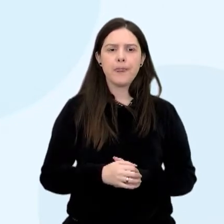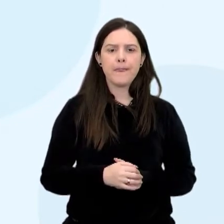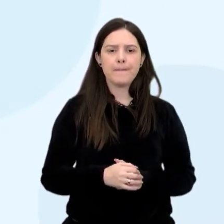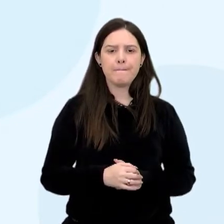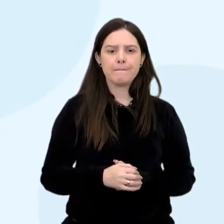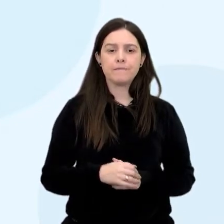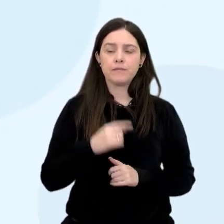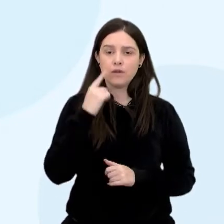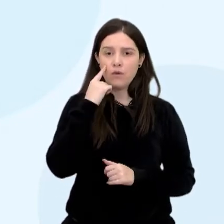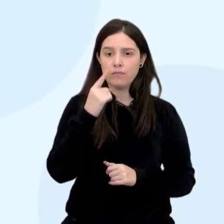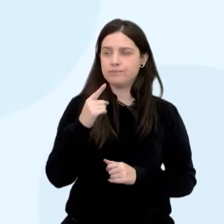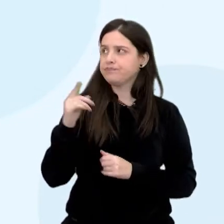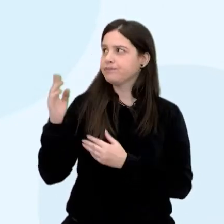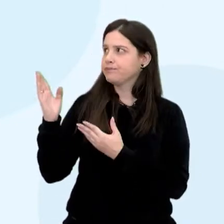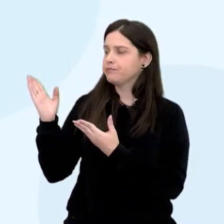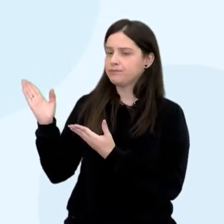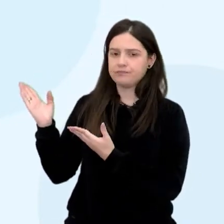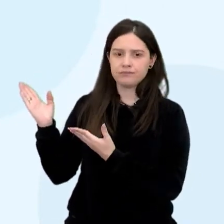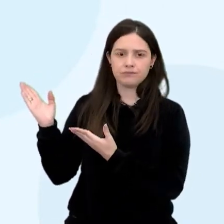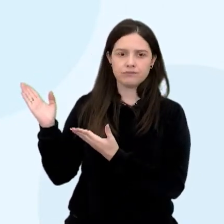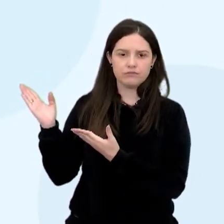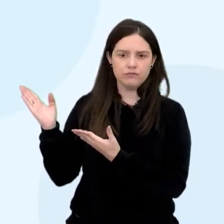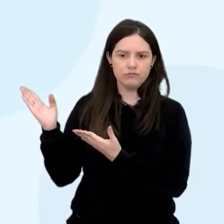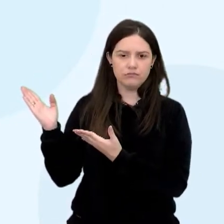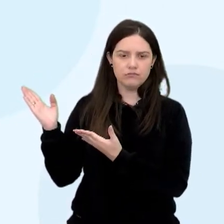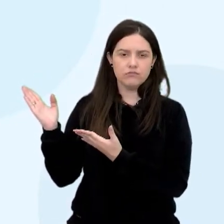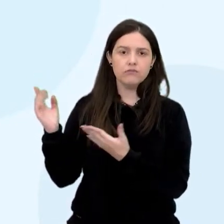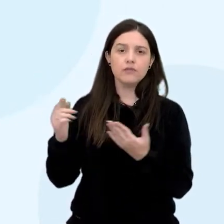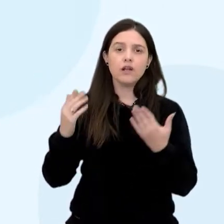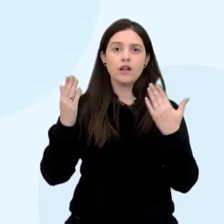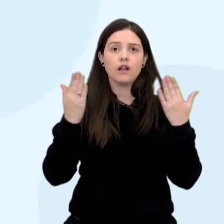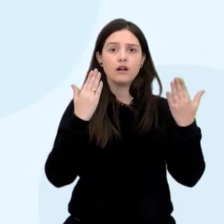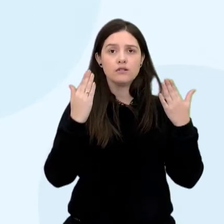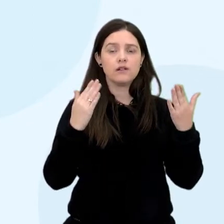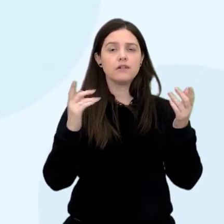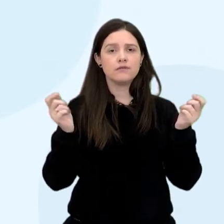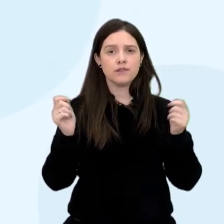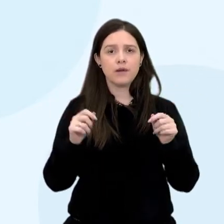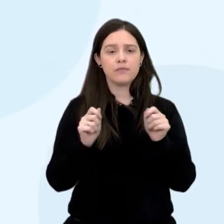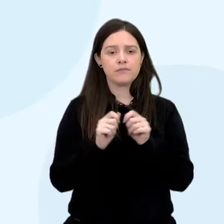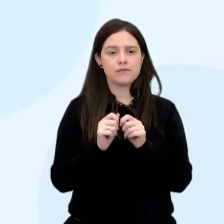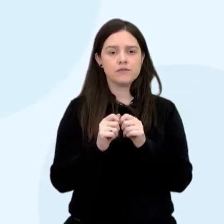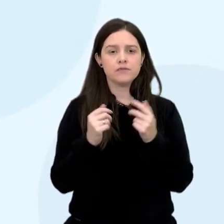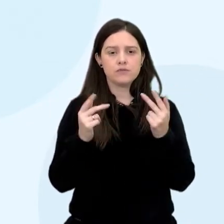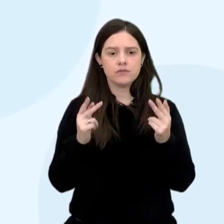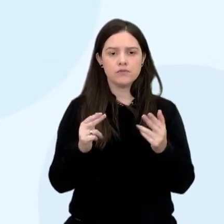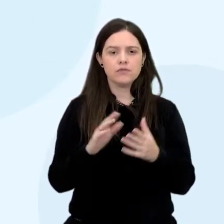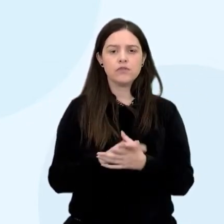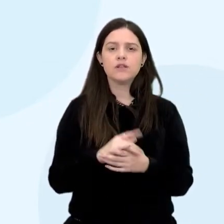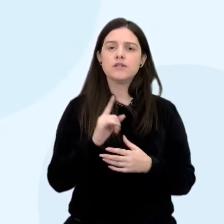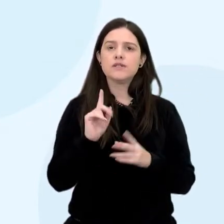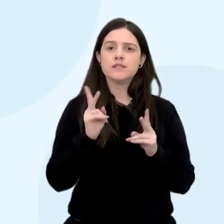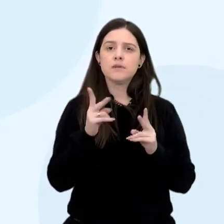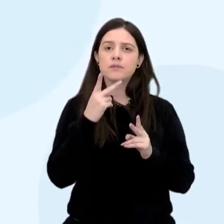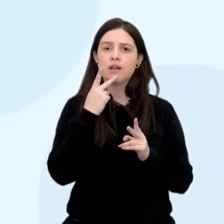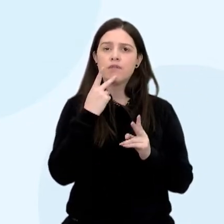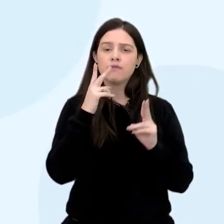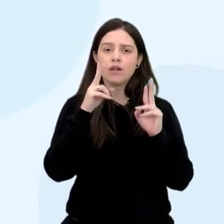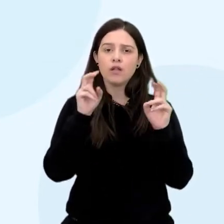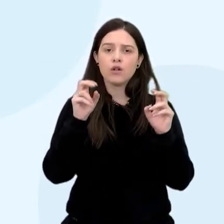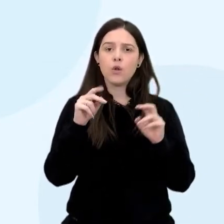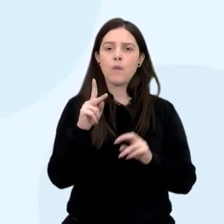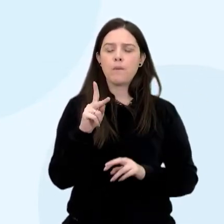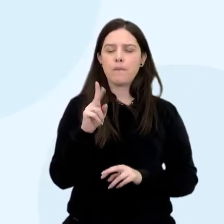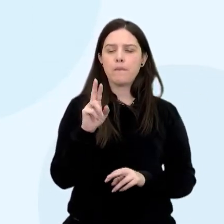Eles fizeram isso. Então, vamos dar uma analisada aí nesta montagem. Veja que a gente quer pegar o calor do solo, então faz-se